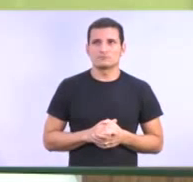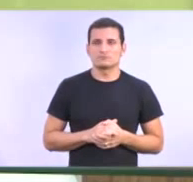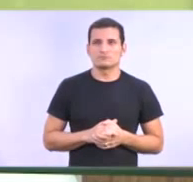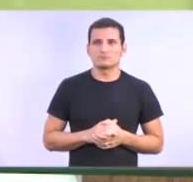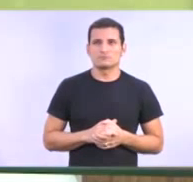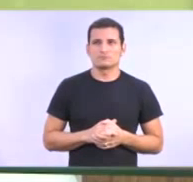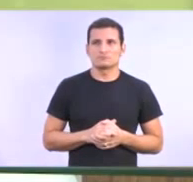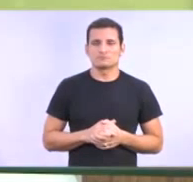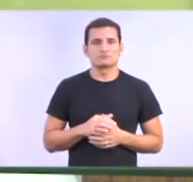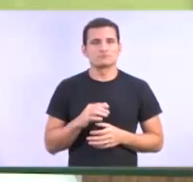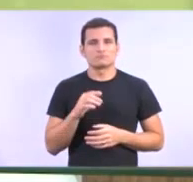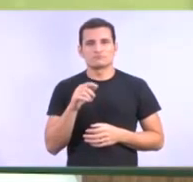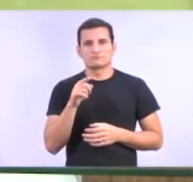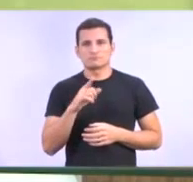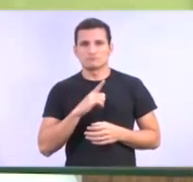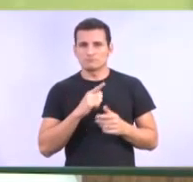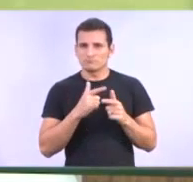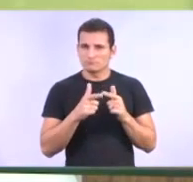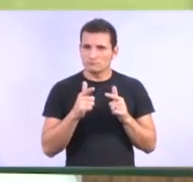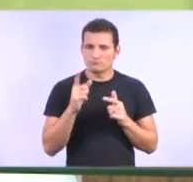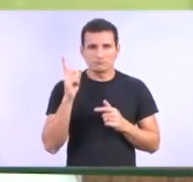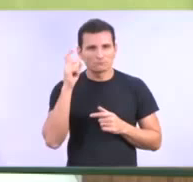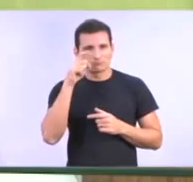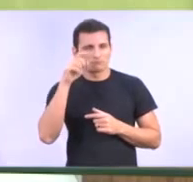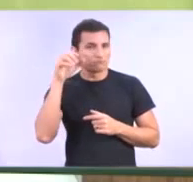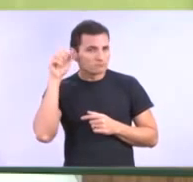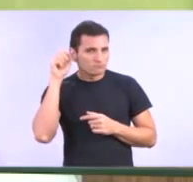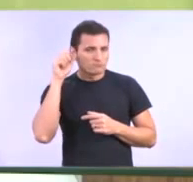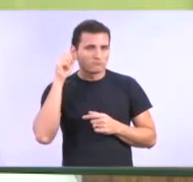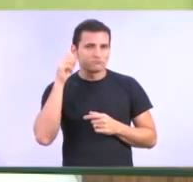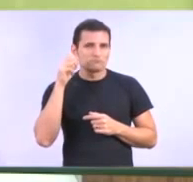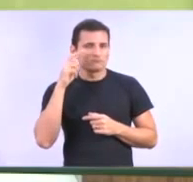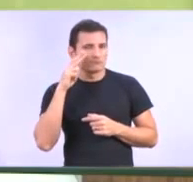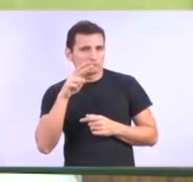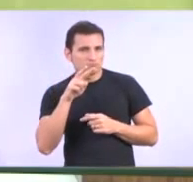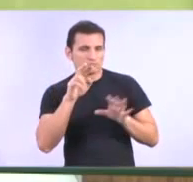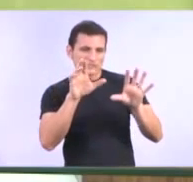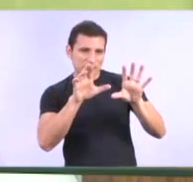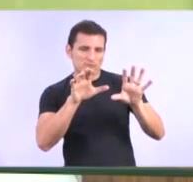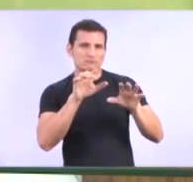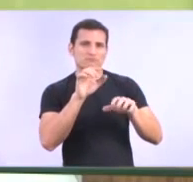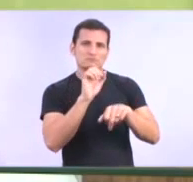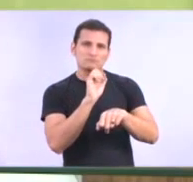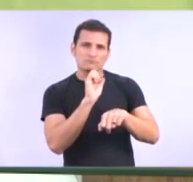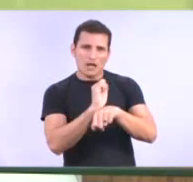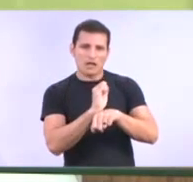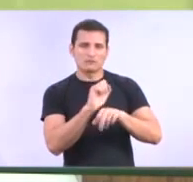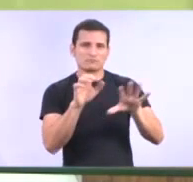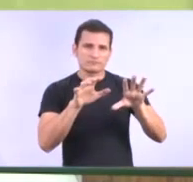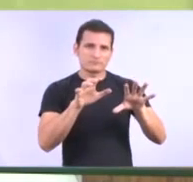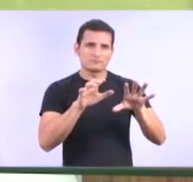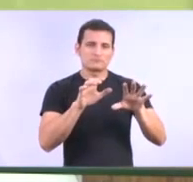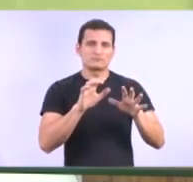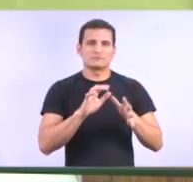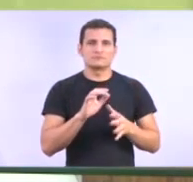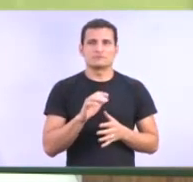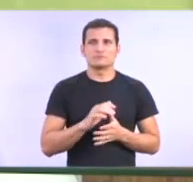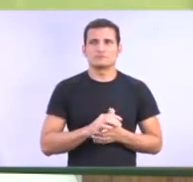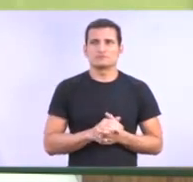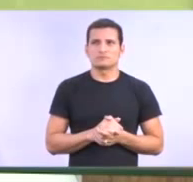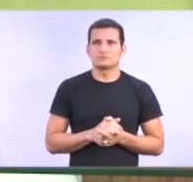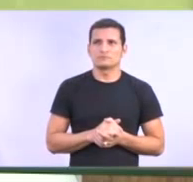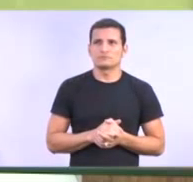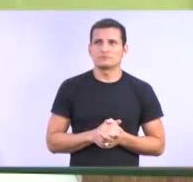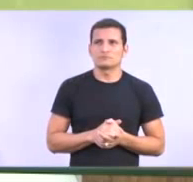você tem um problema com dificuldade de ouvir, de ver, né, vai congelar a imagem. Então, essa é a ideia do